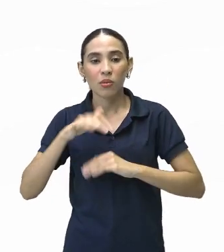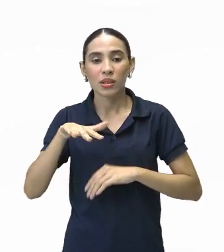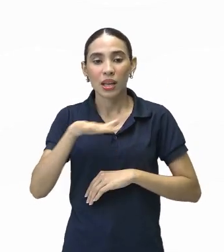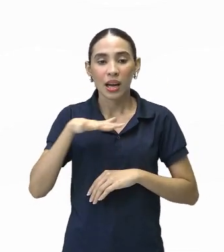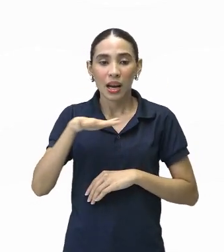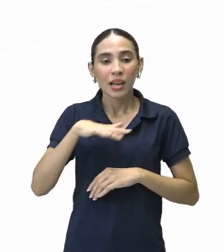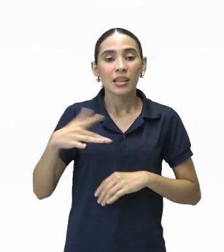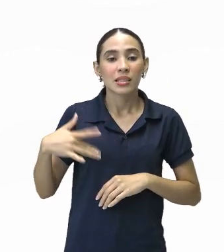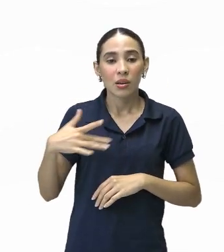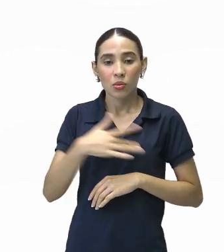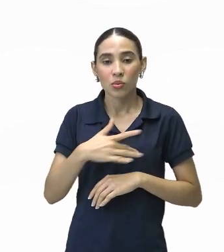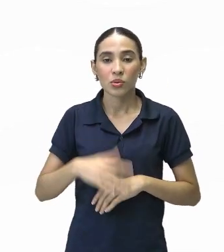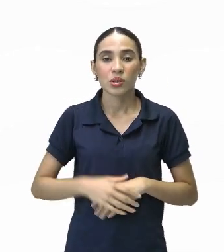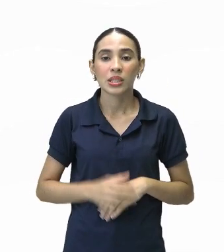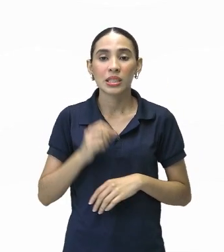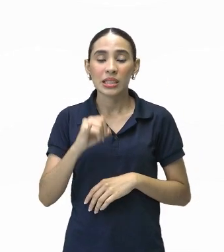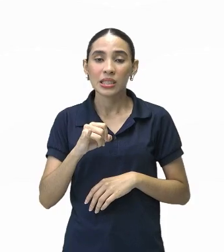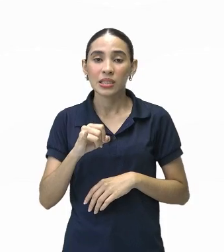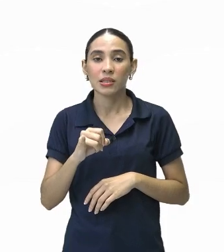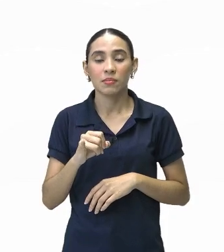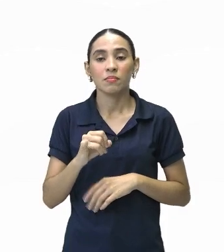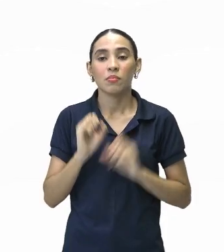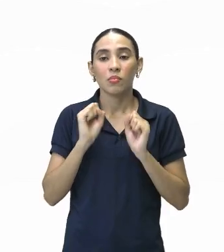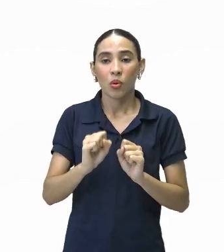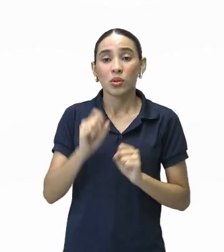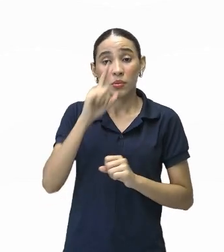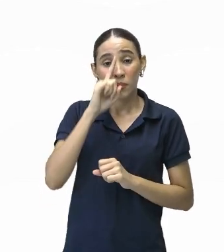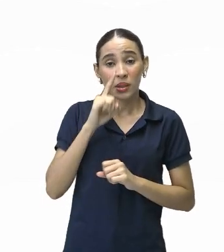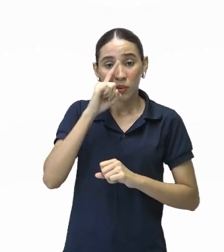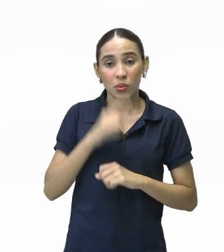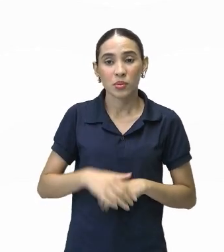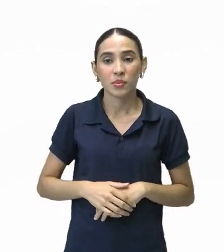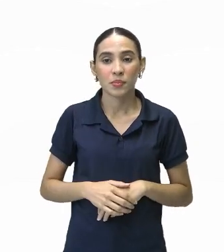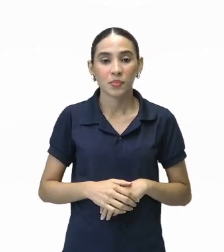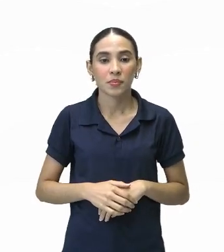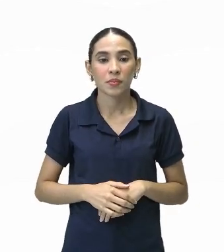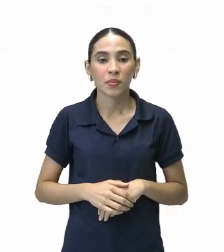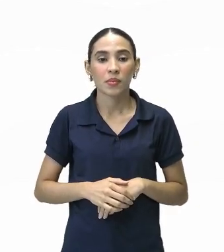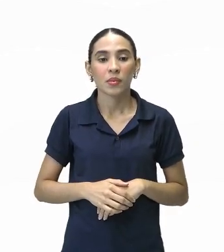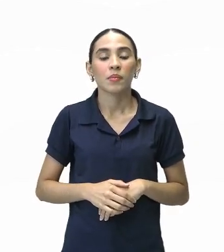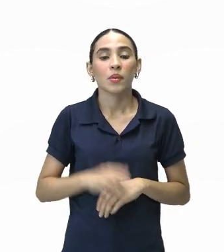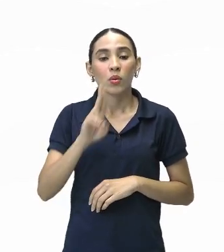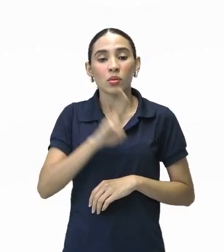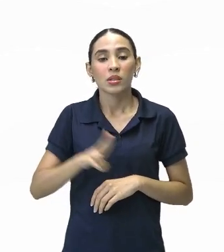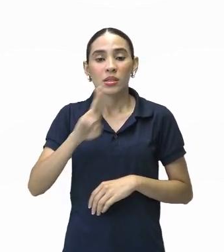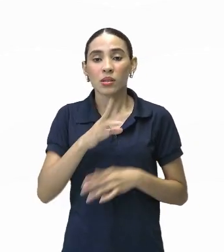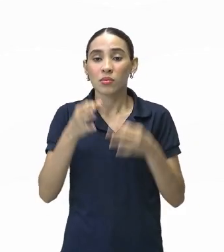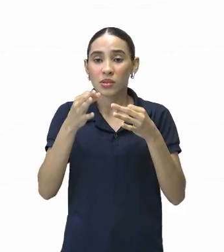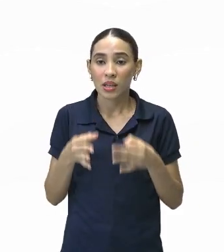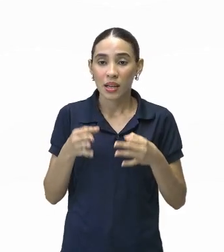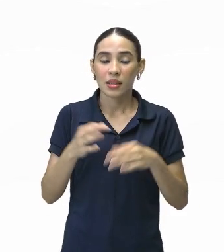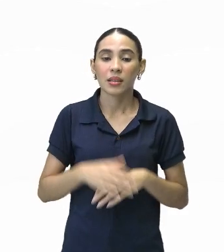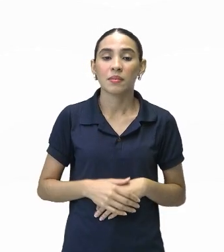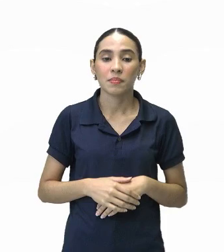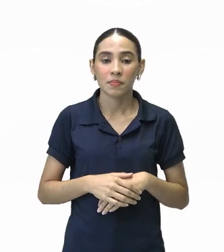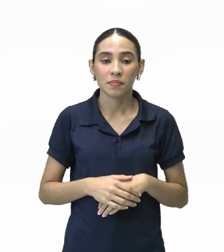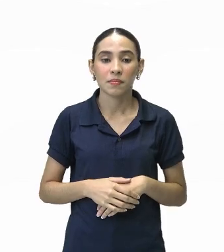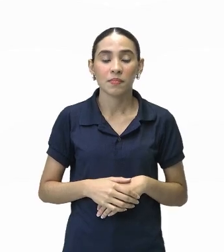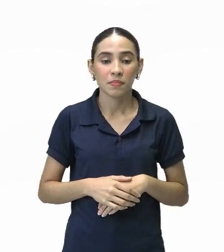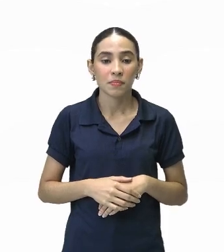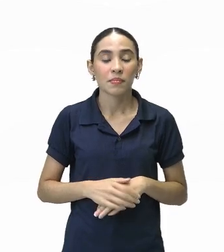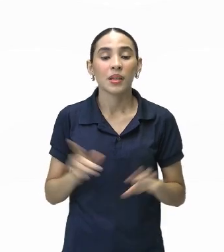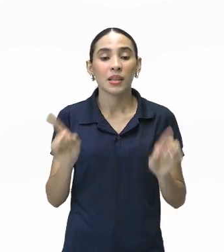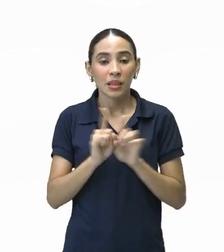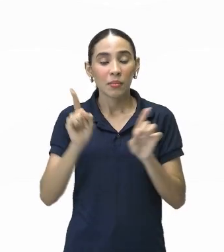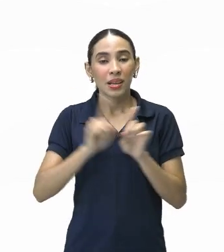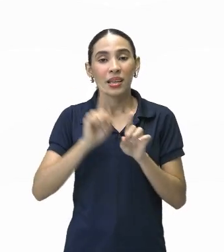saúde, caso contrário, isso aí pode ser perigoso. A utilização correta, né, é